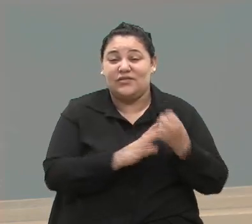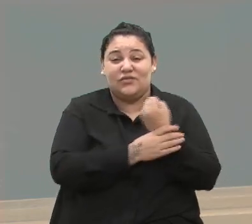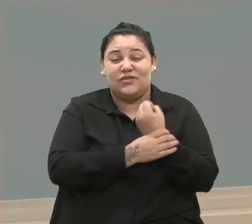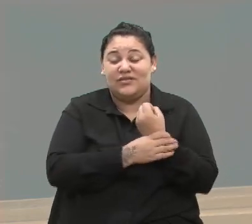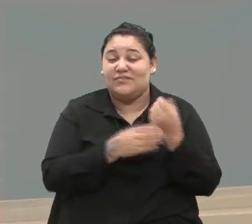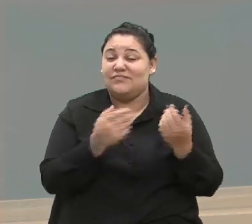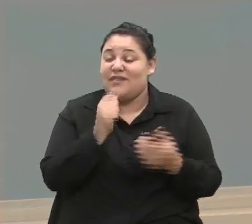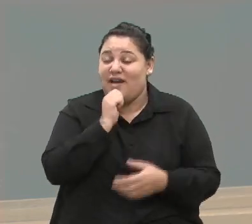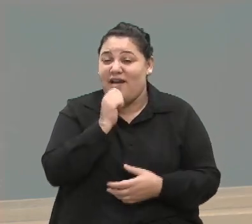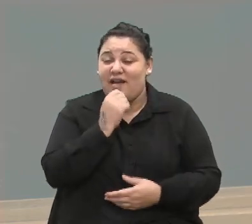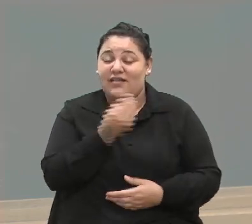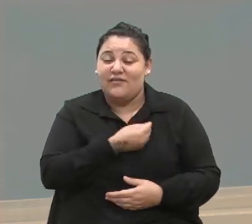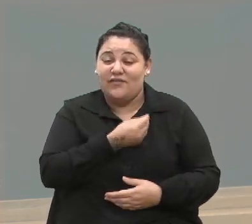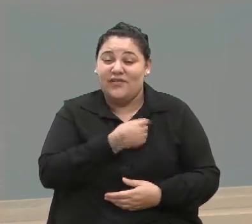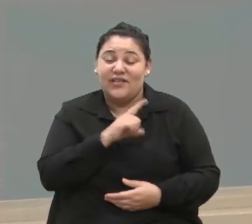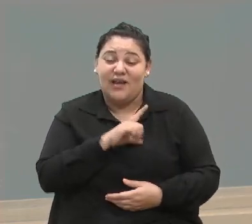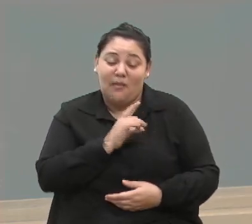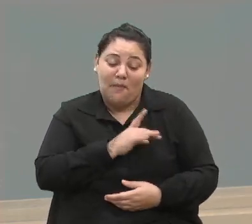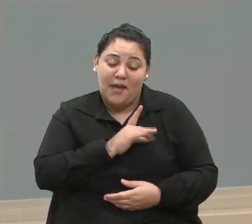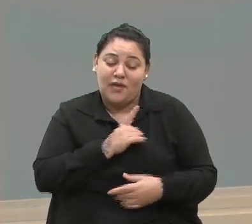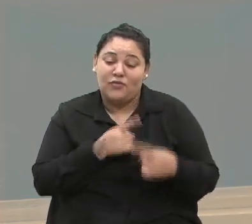ainda neste momento, o quanto antes.